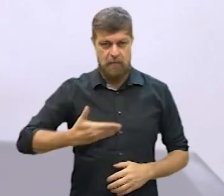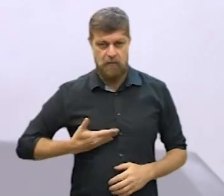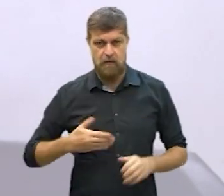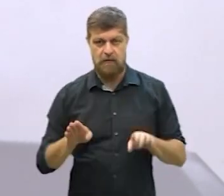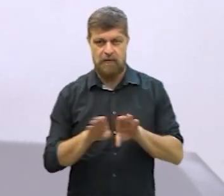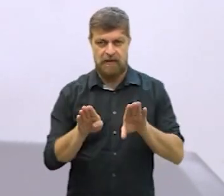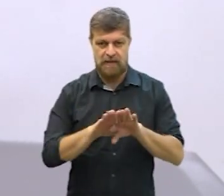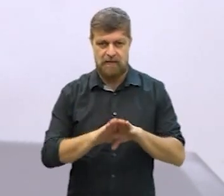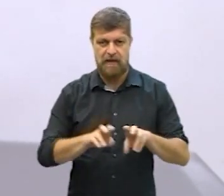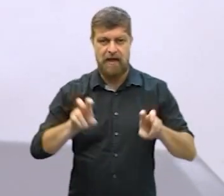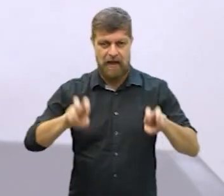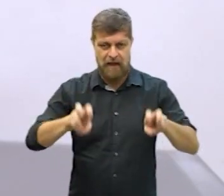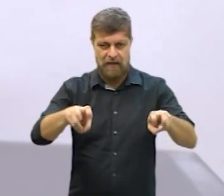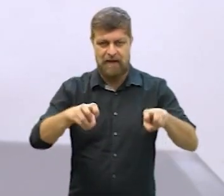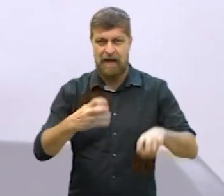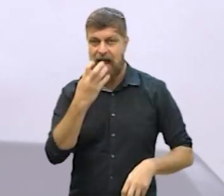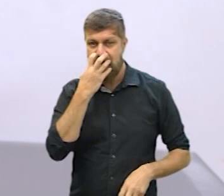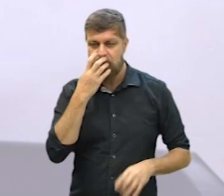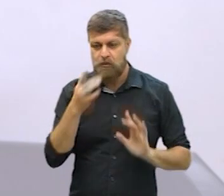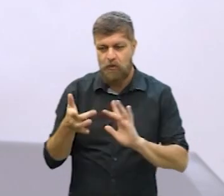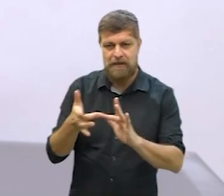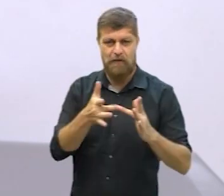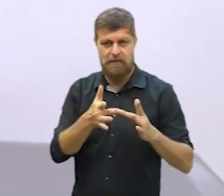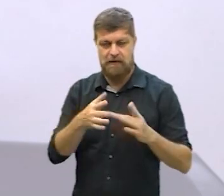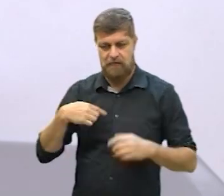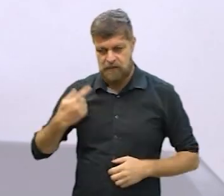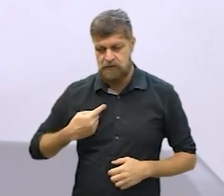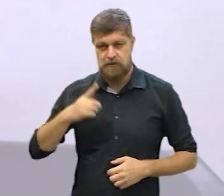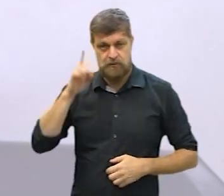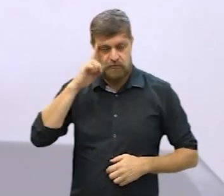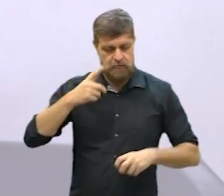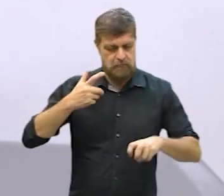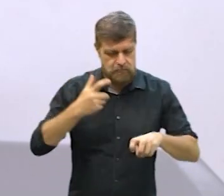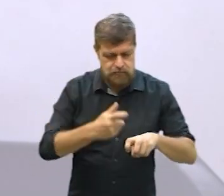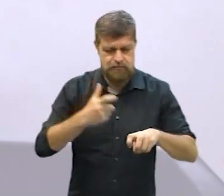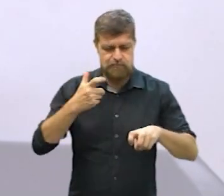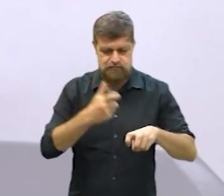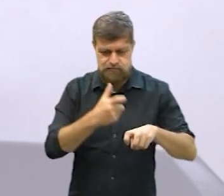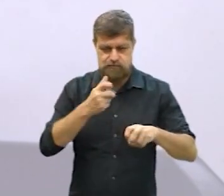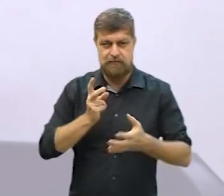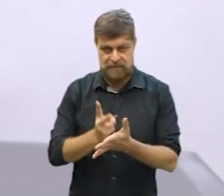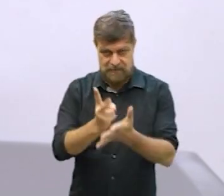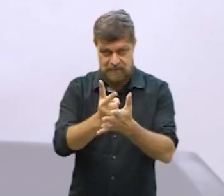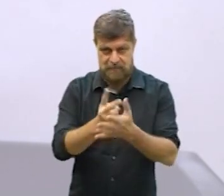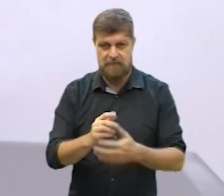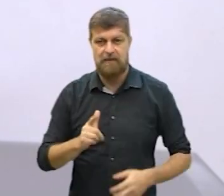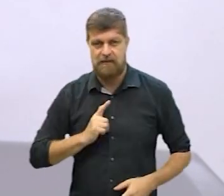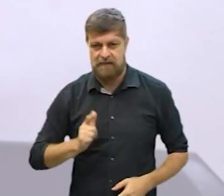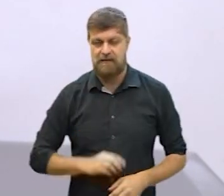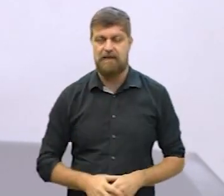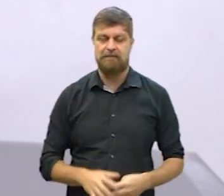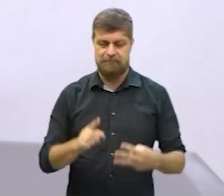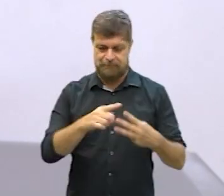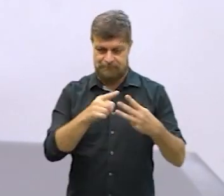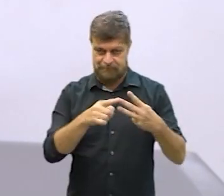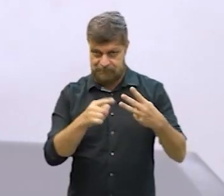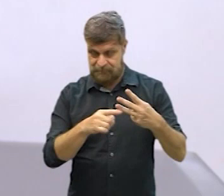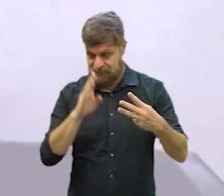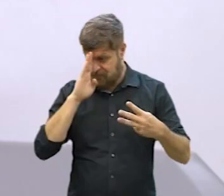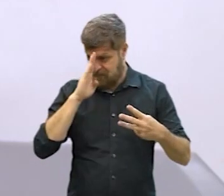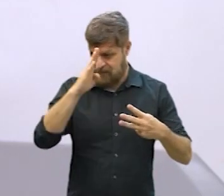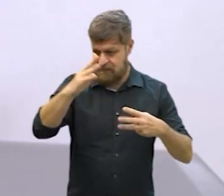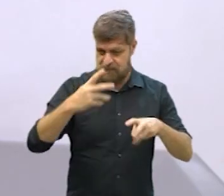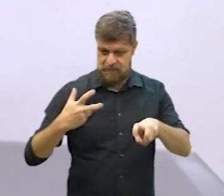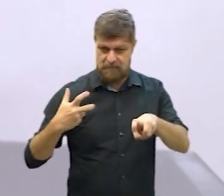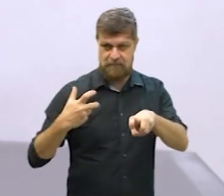ambientes públicos, ele tem envolvimento com outros cachorros. Então, para isso, a gente mantém em dia todas as vacinas, a V10, a da raiva e